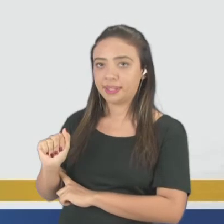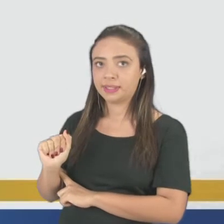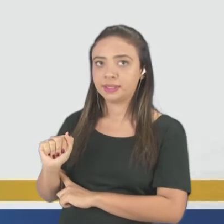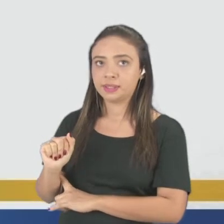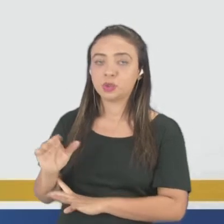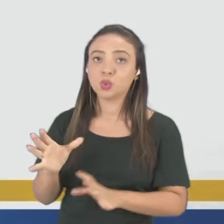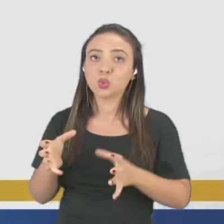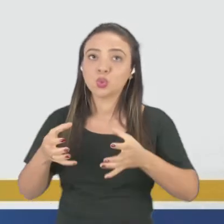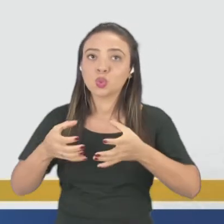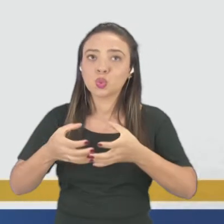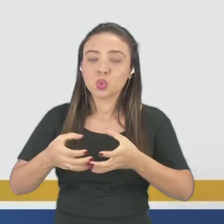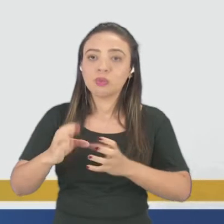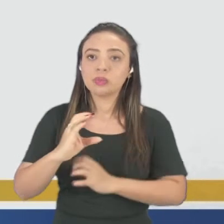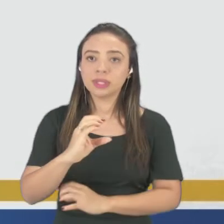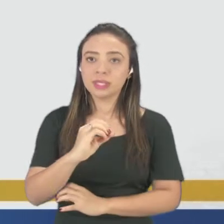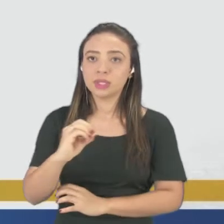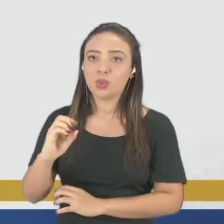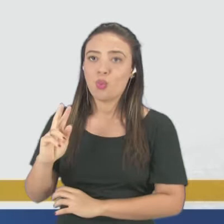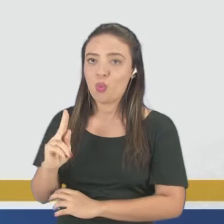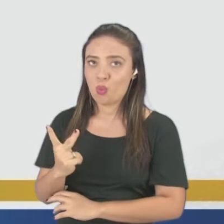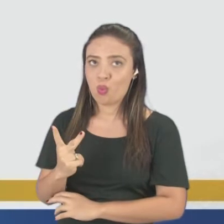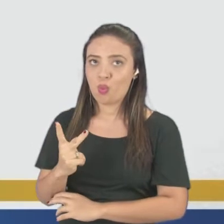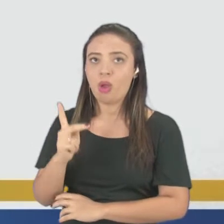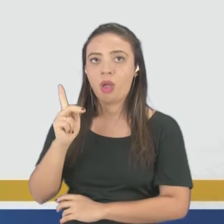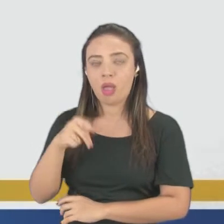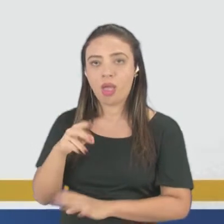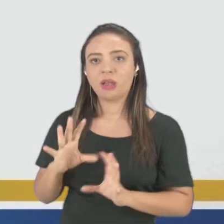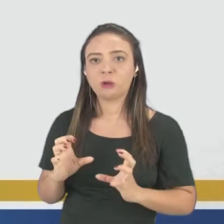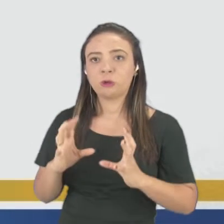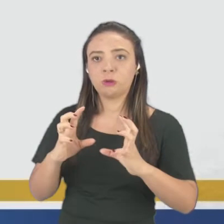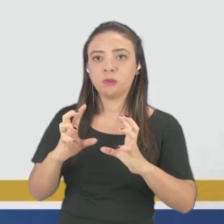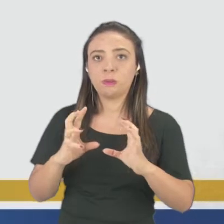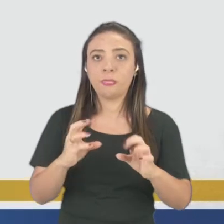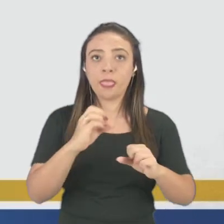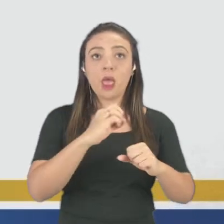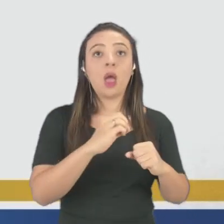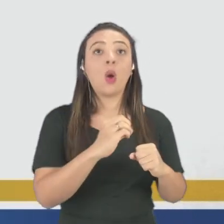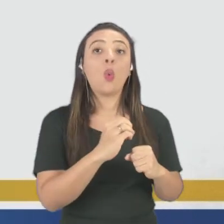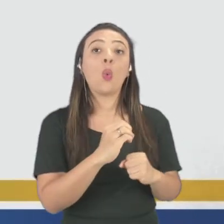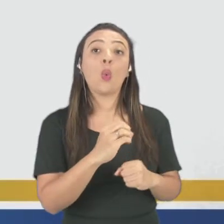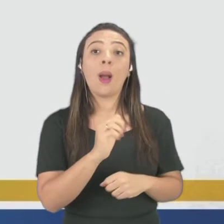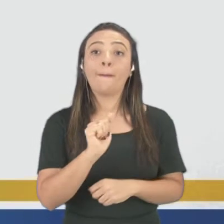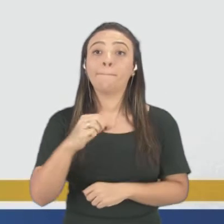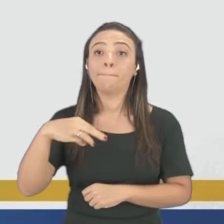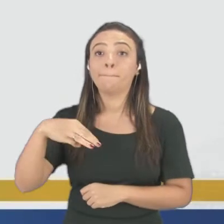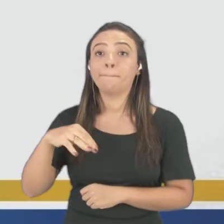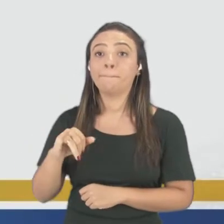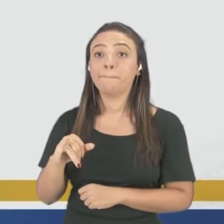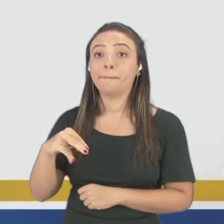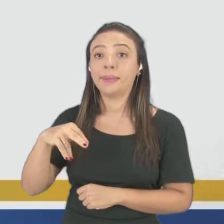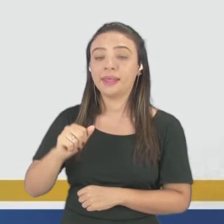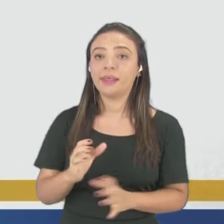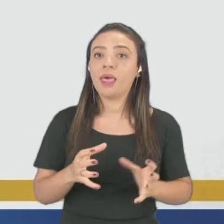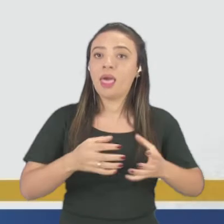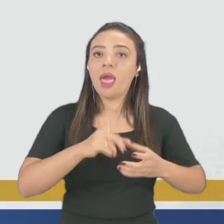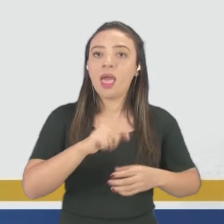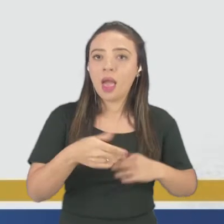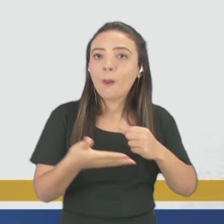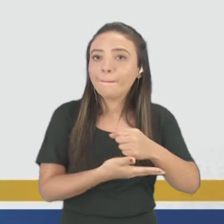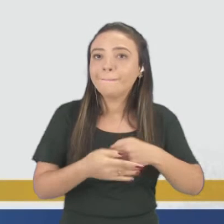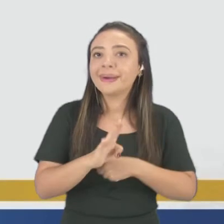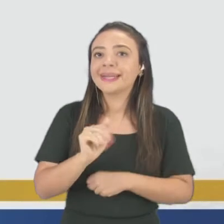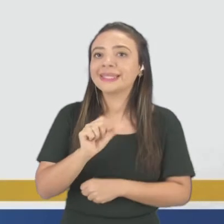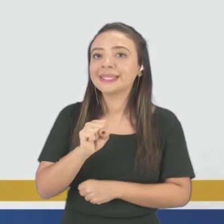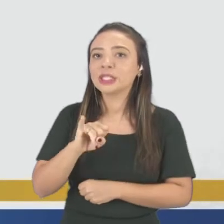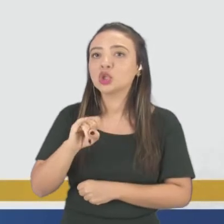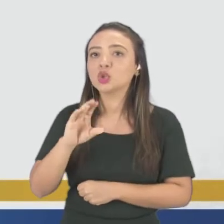o grupo Ácido carboxílico é o ácido o grupo Amina é o básico Por isso os aminoácidos apresenta